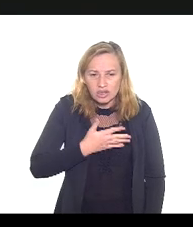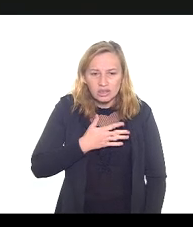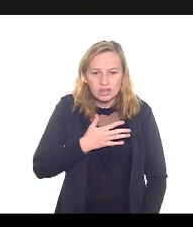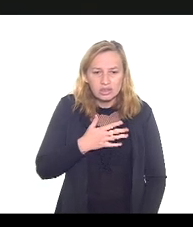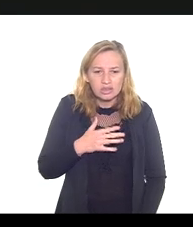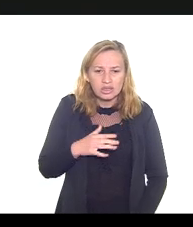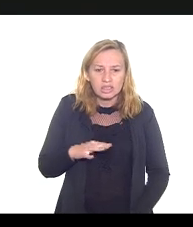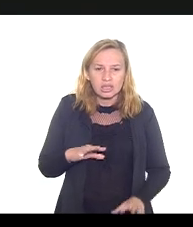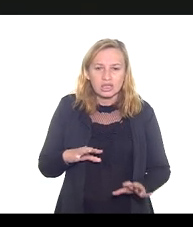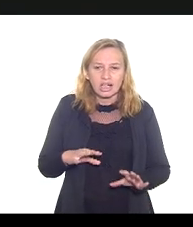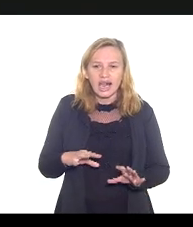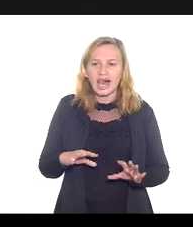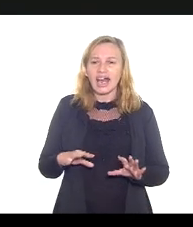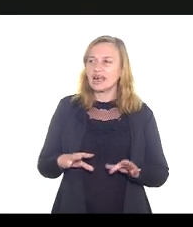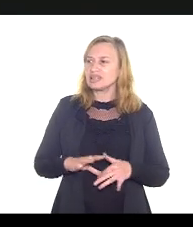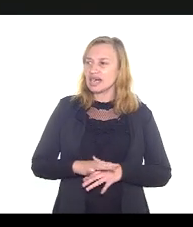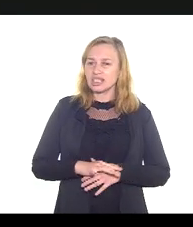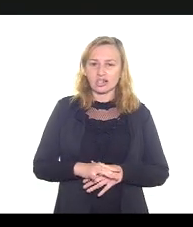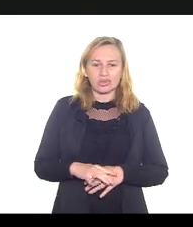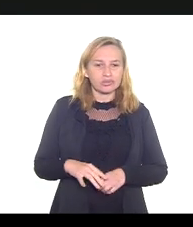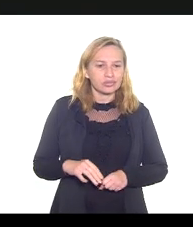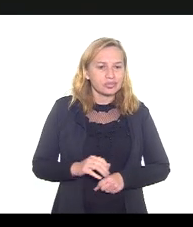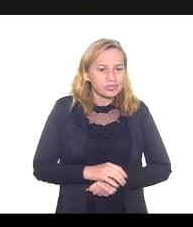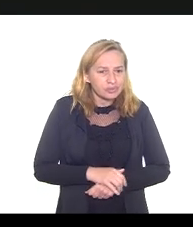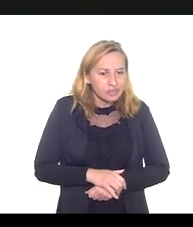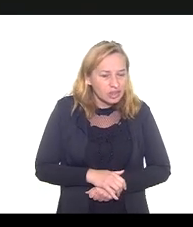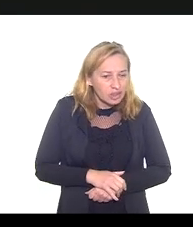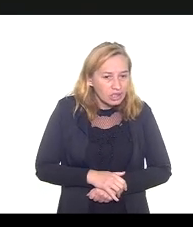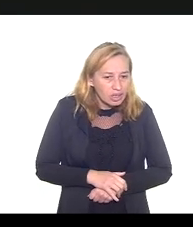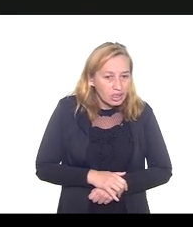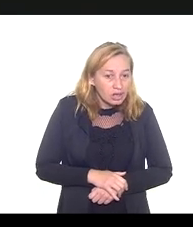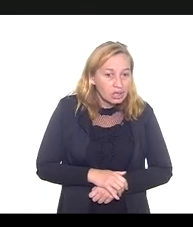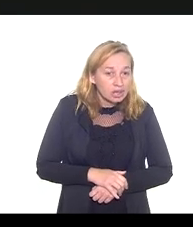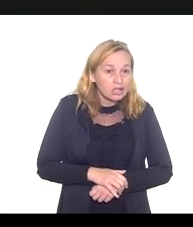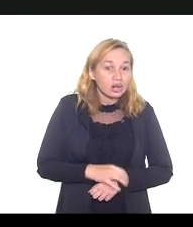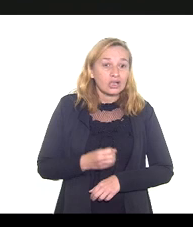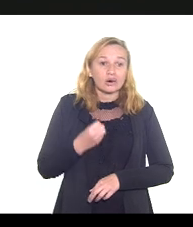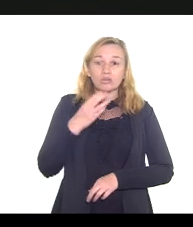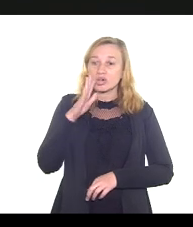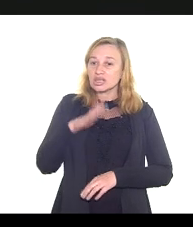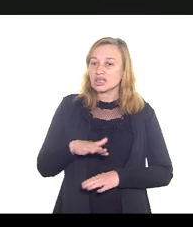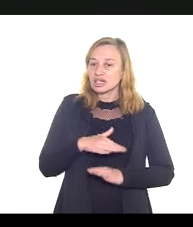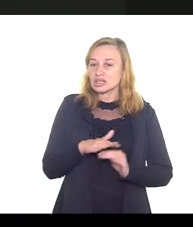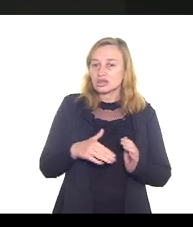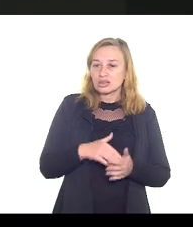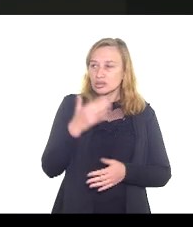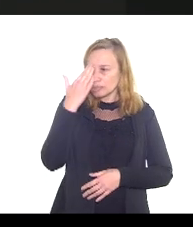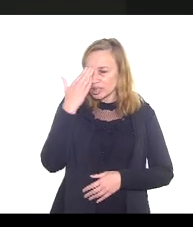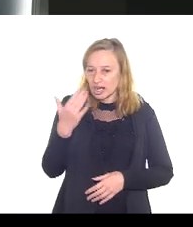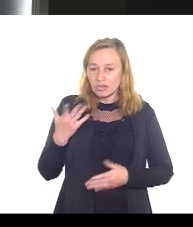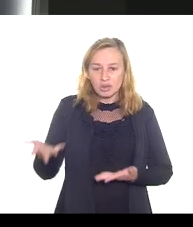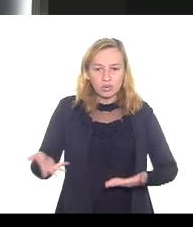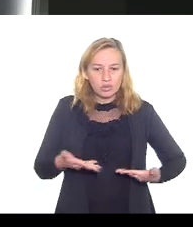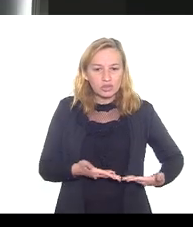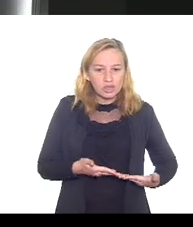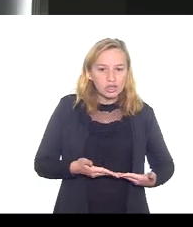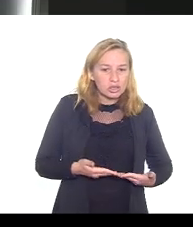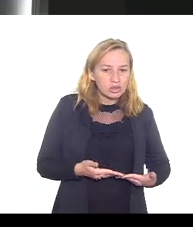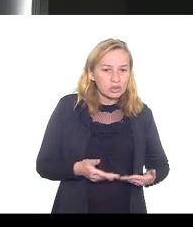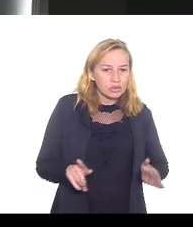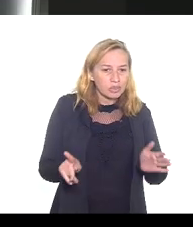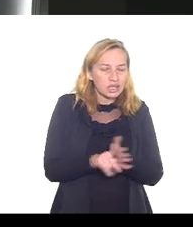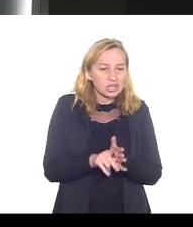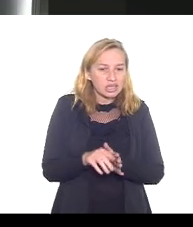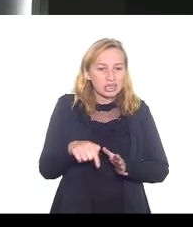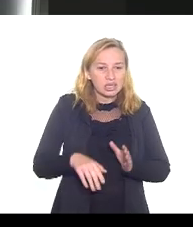falar, né? Pode sim, por favor. Boa tarde para todos, obrigada pelo convite. Tá? Eu faço parte aqui